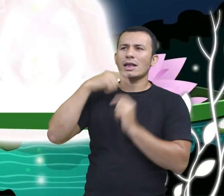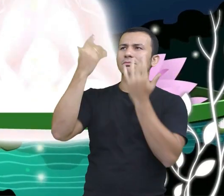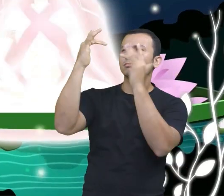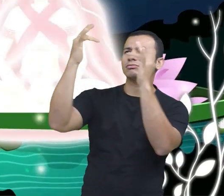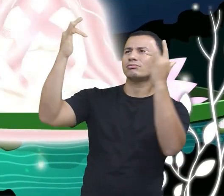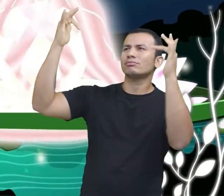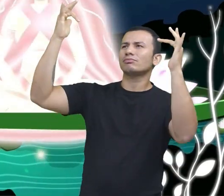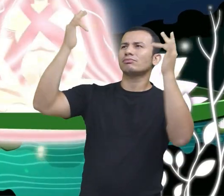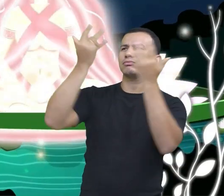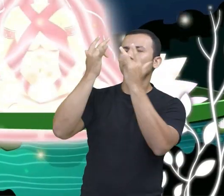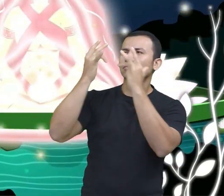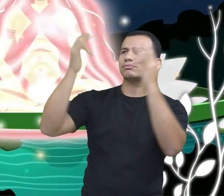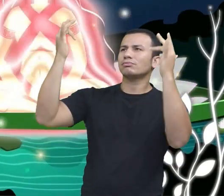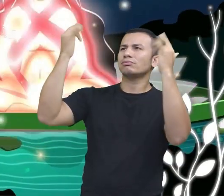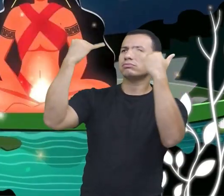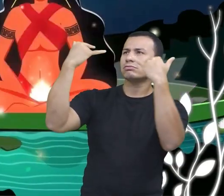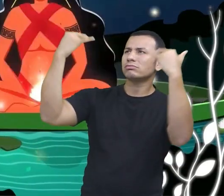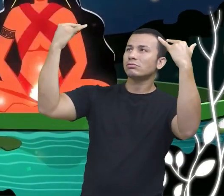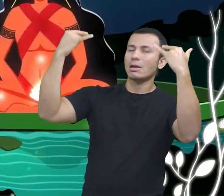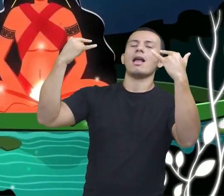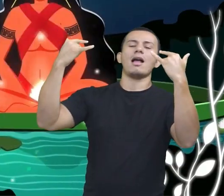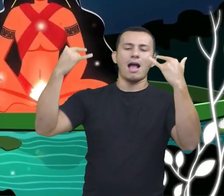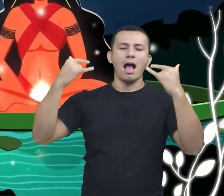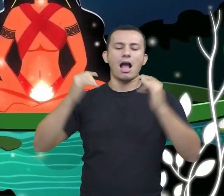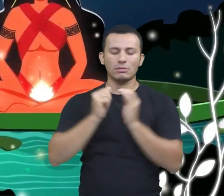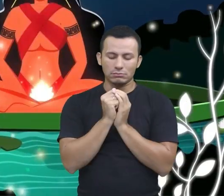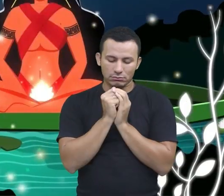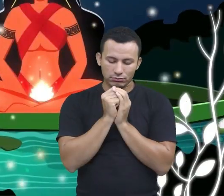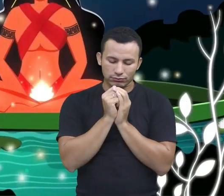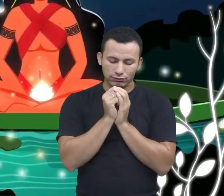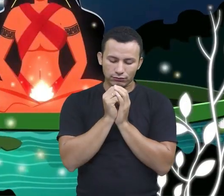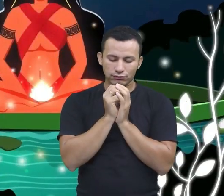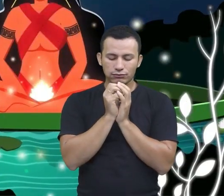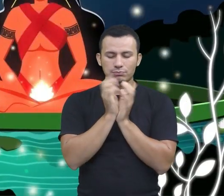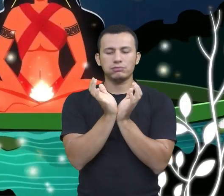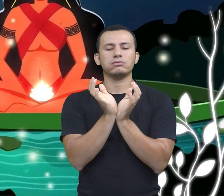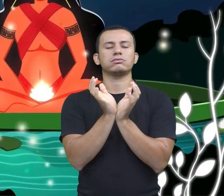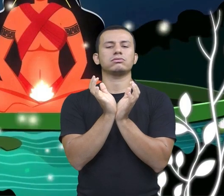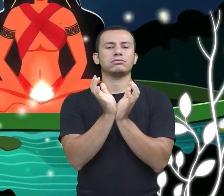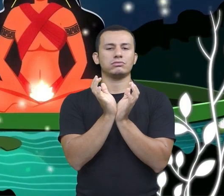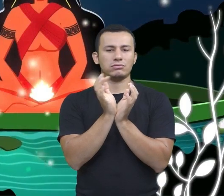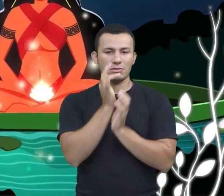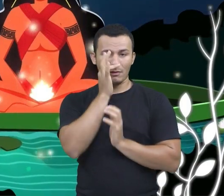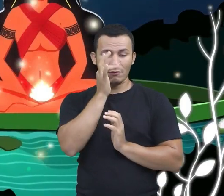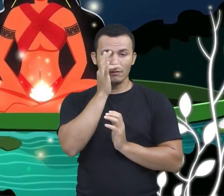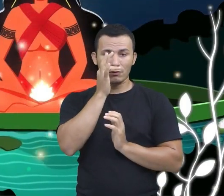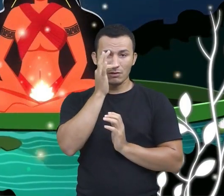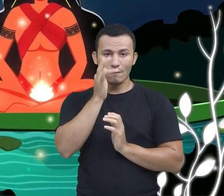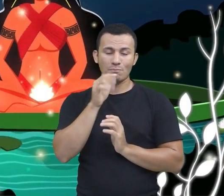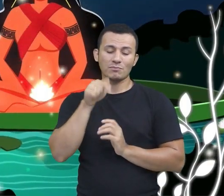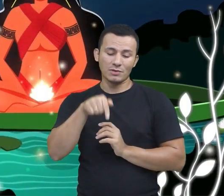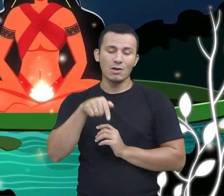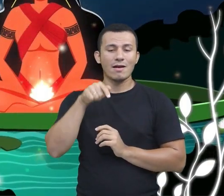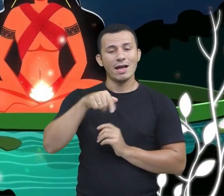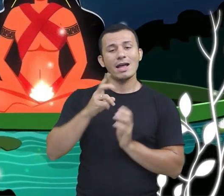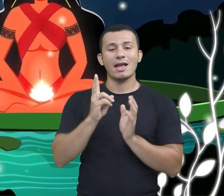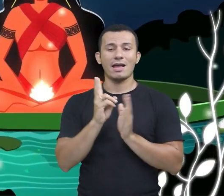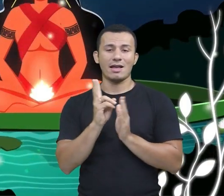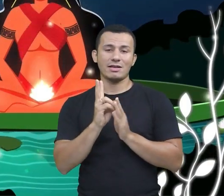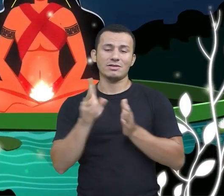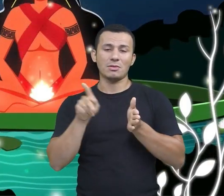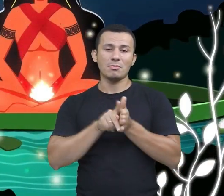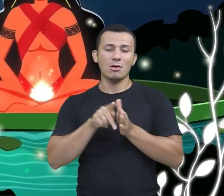bem resplandecente e aí aparece a flor. E diz a lenda que é a pequena índia, linda